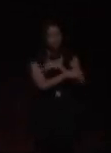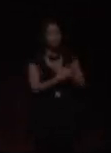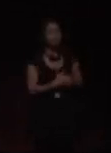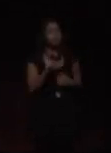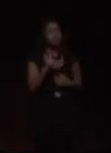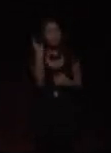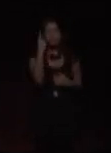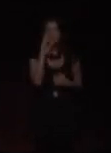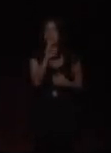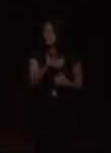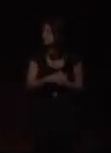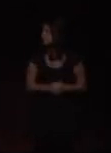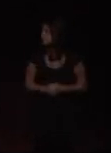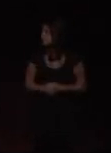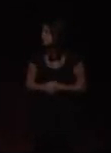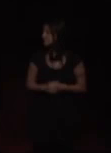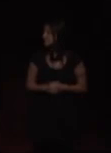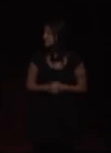se anima?